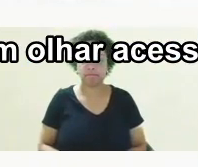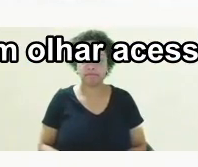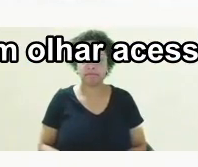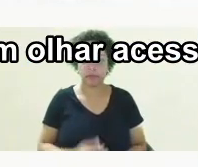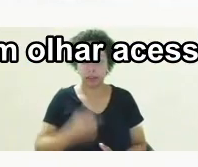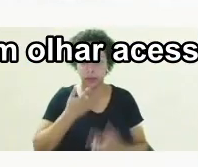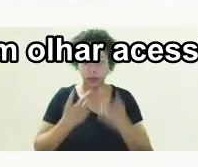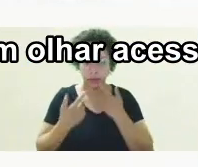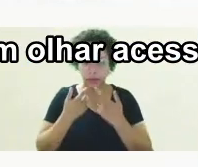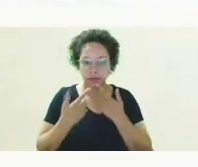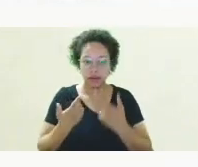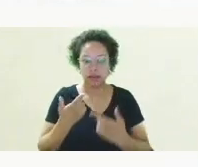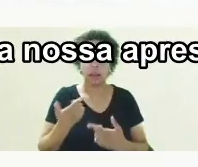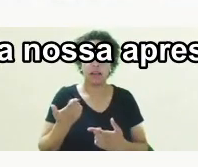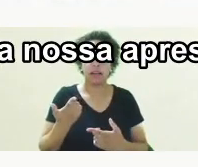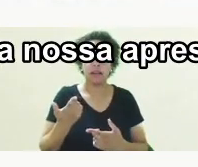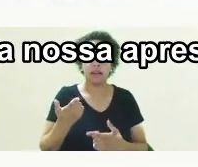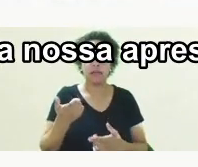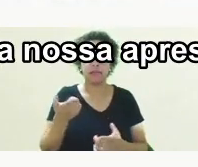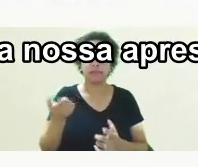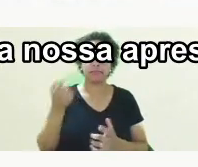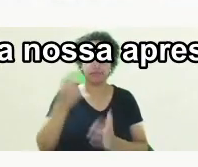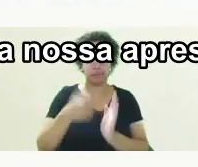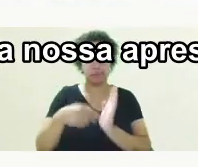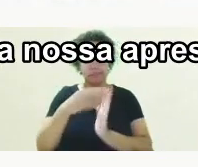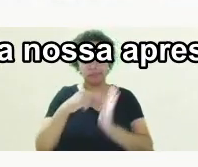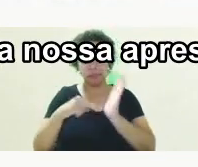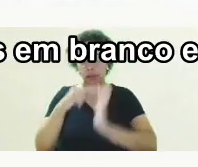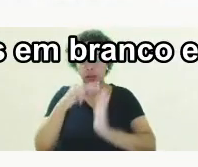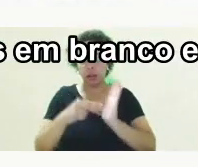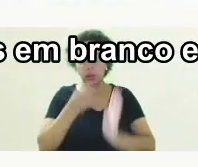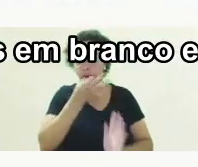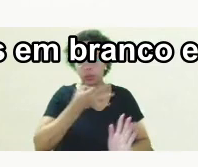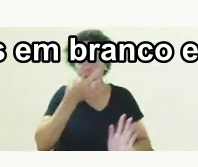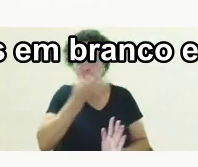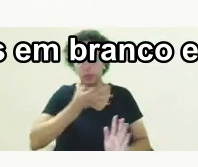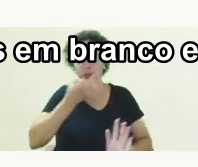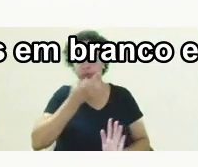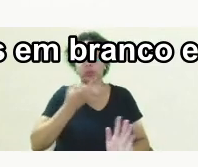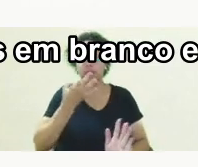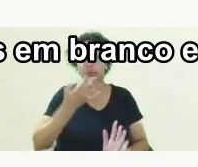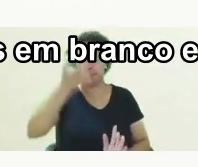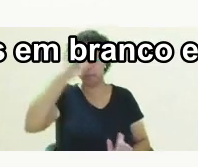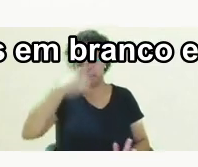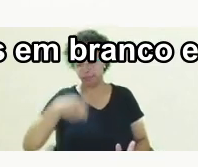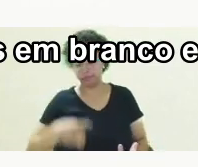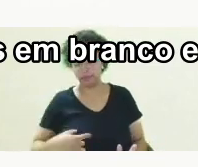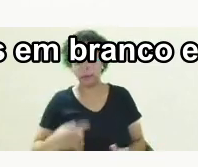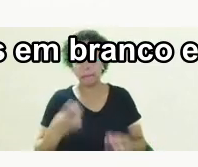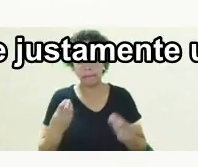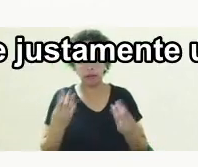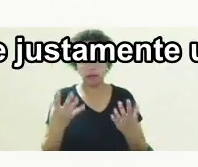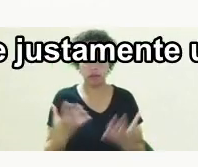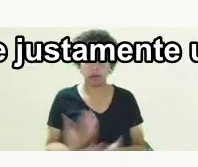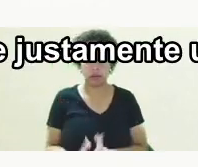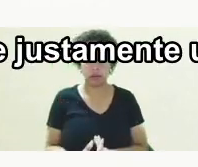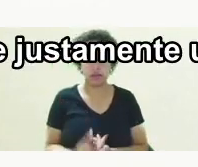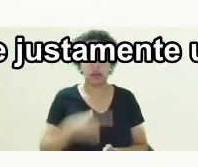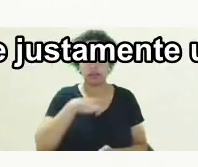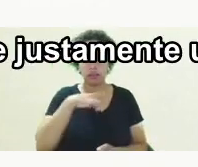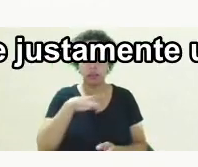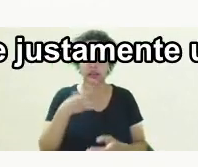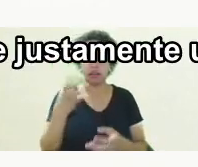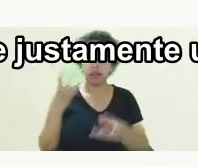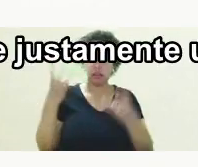um olhar acessível para o mundo. Aqui na capa da nossa apresentação temos detalhes em branco e amarelo, e